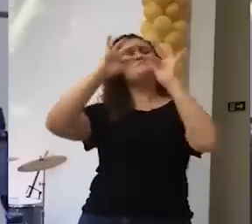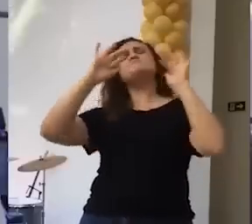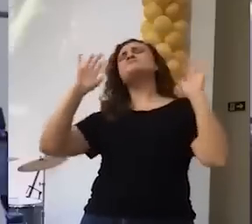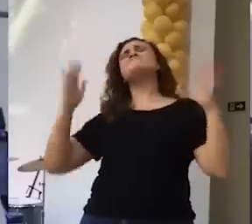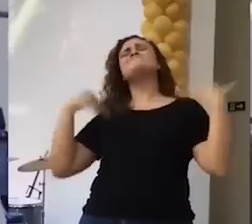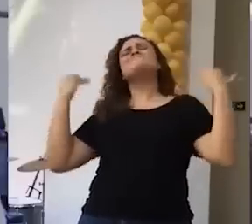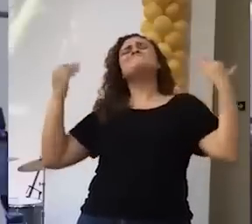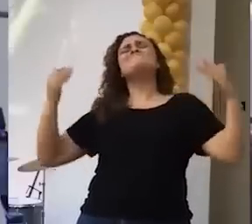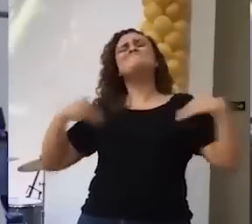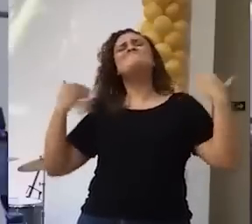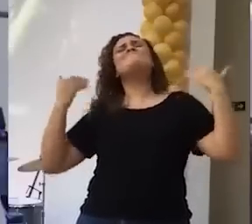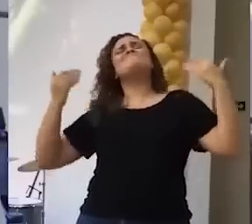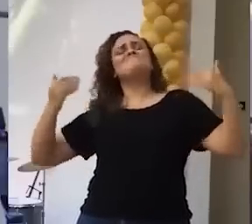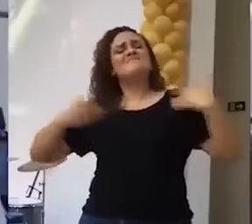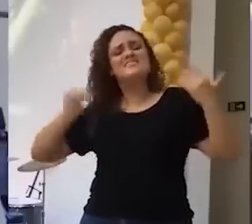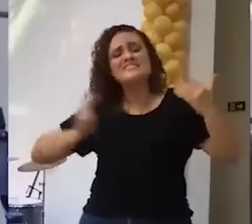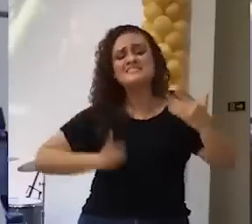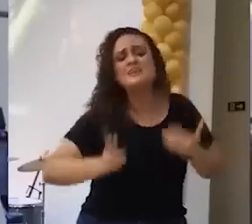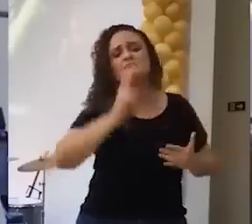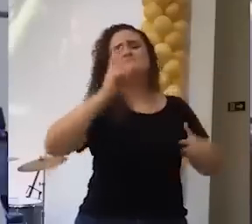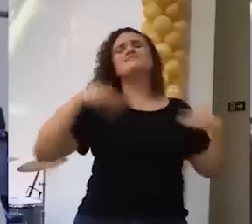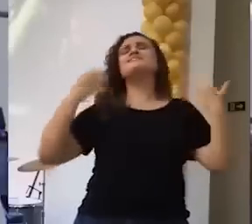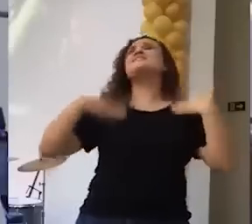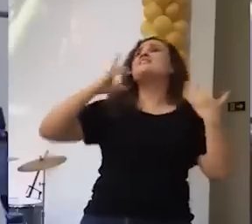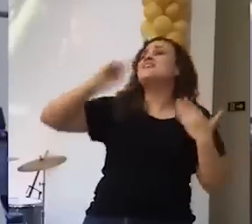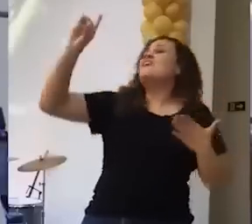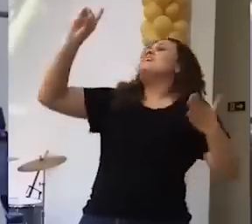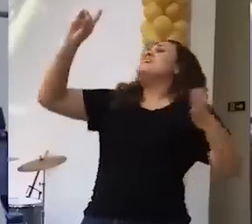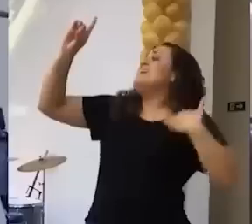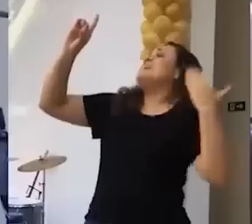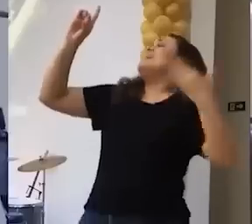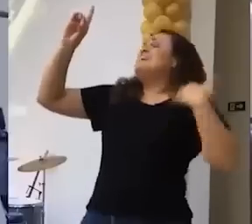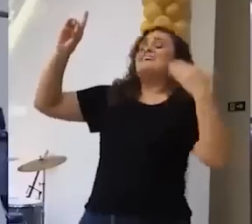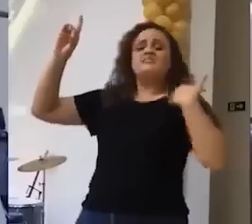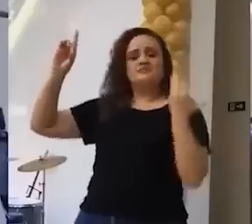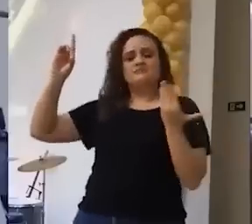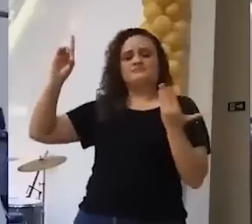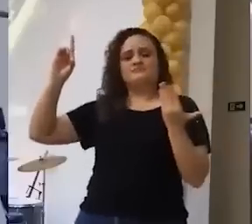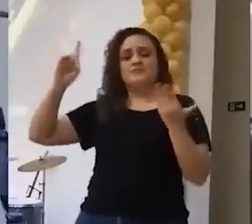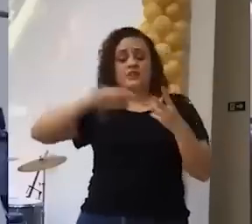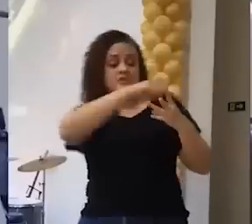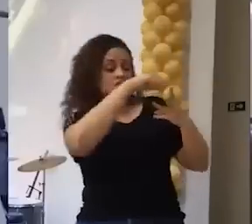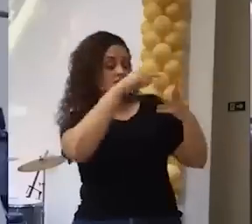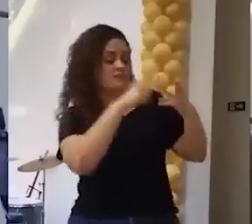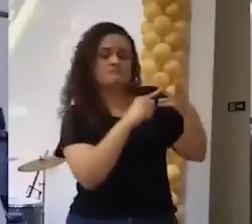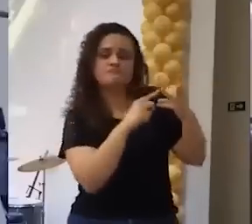digo, alegrai-vos. E ele nos ensina três verdades aqui. Primeira: